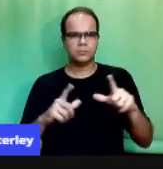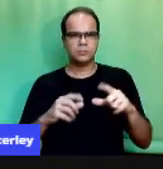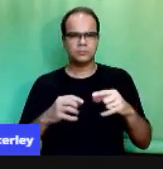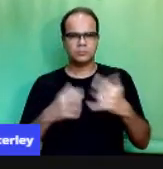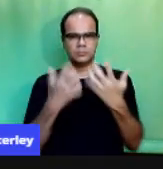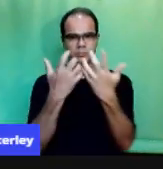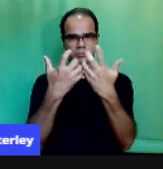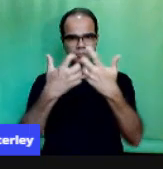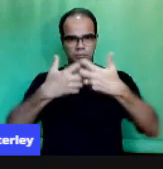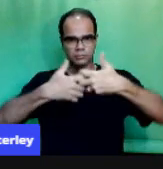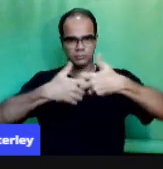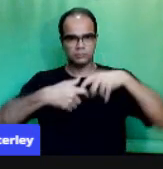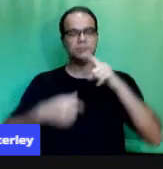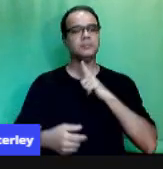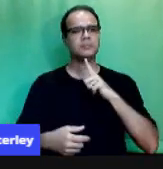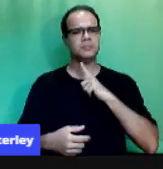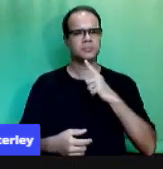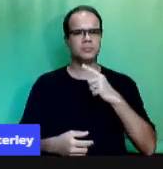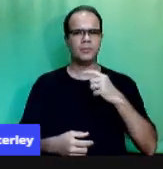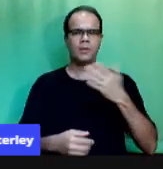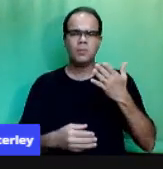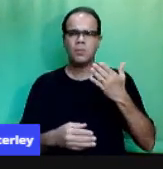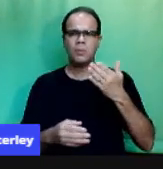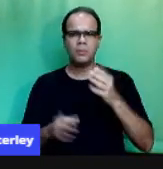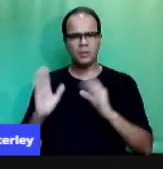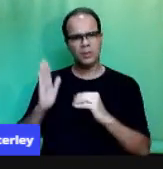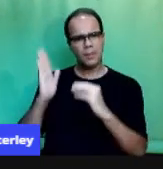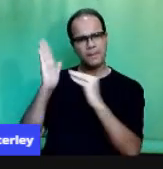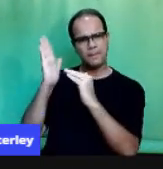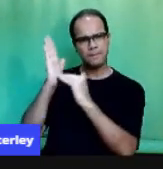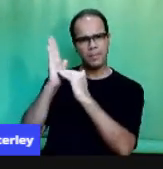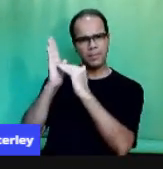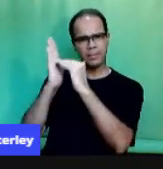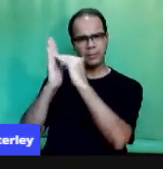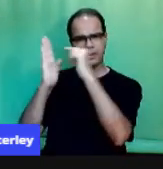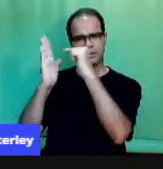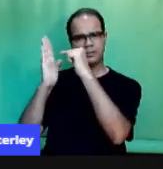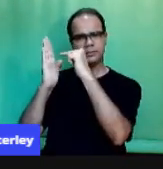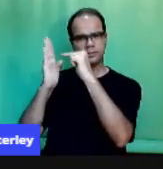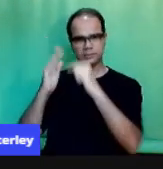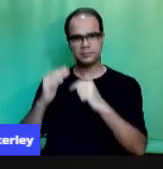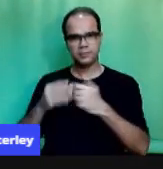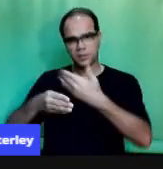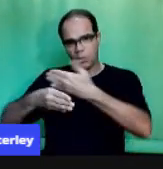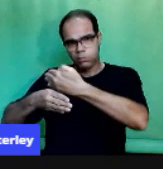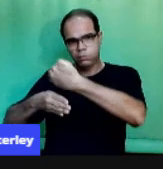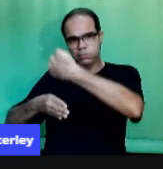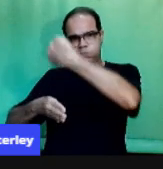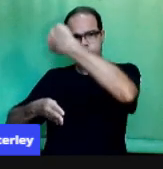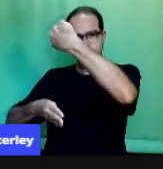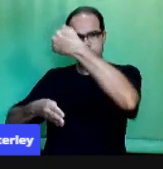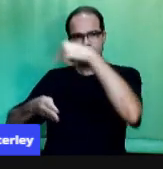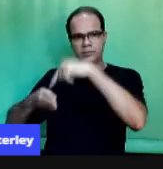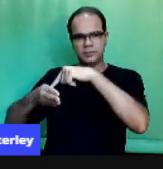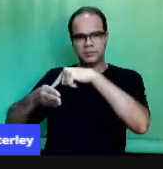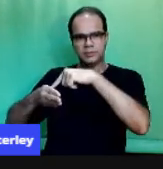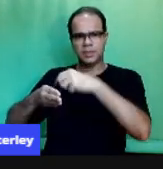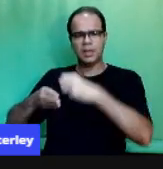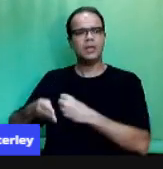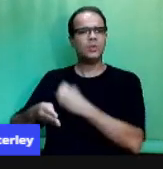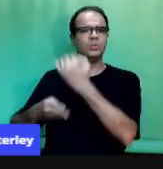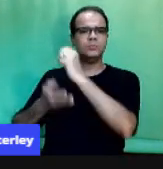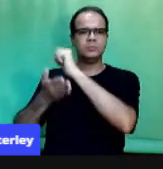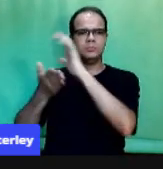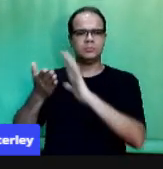as mais importantes. O mural irá apresentar todas as